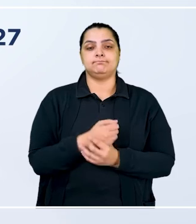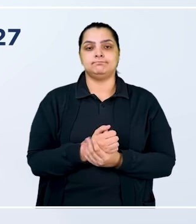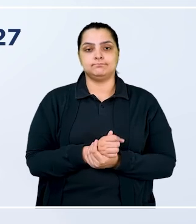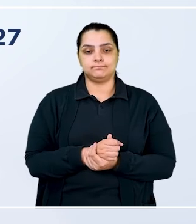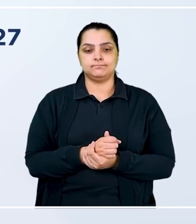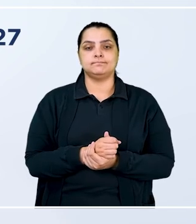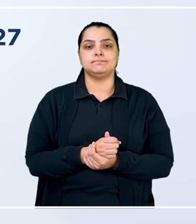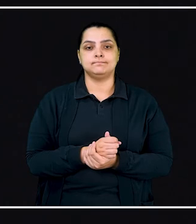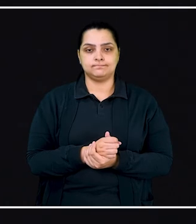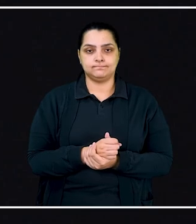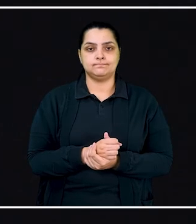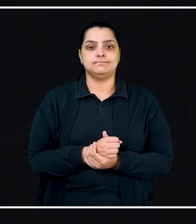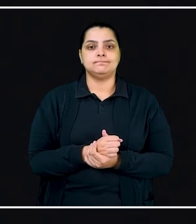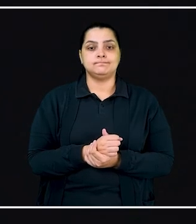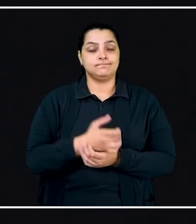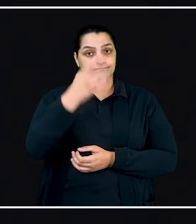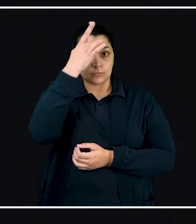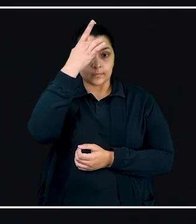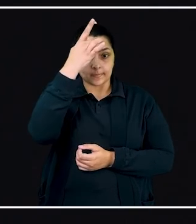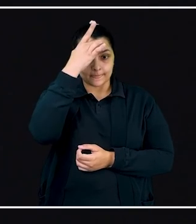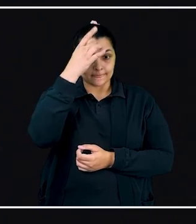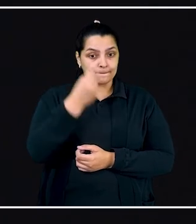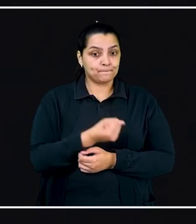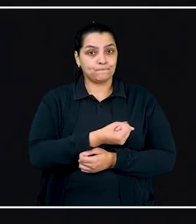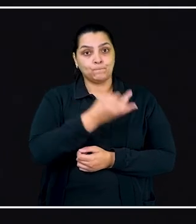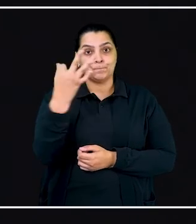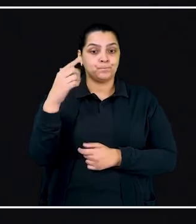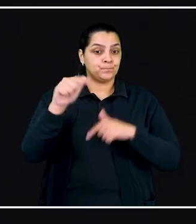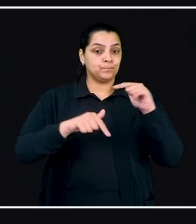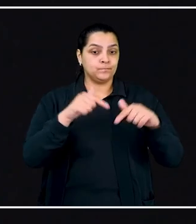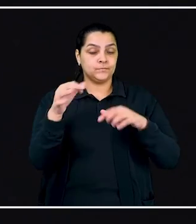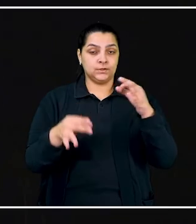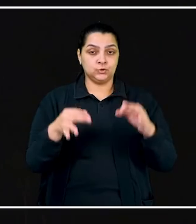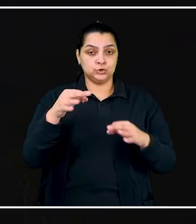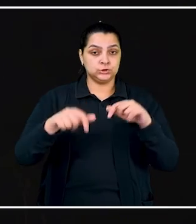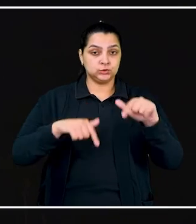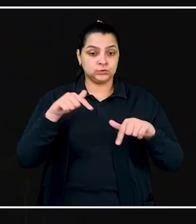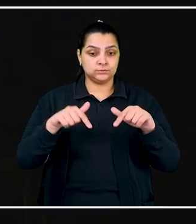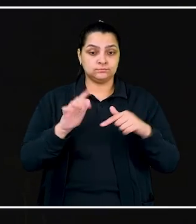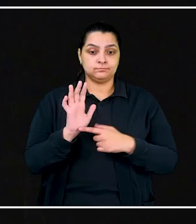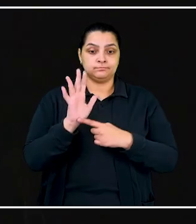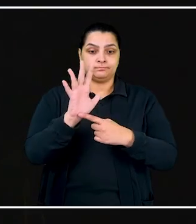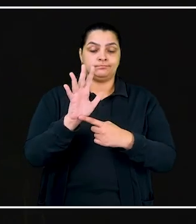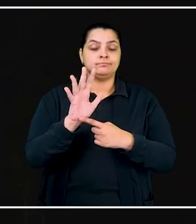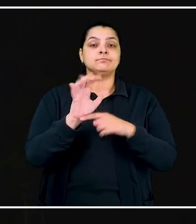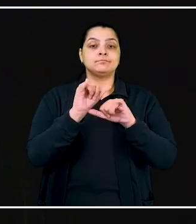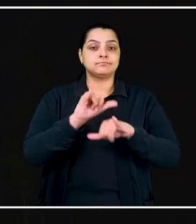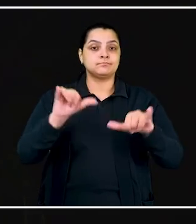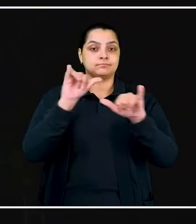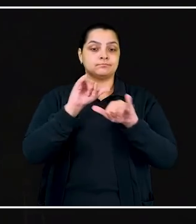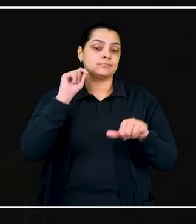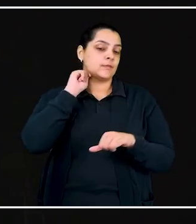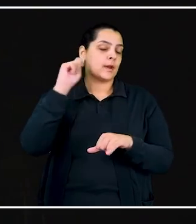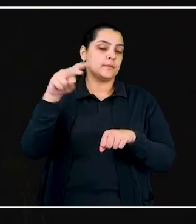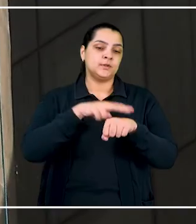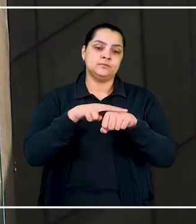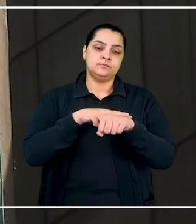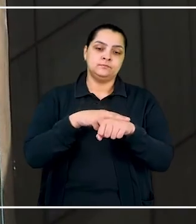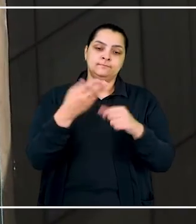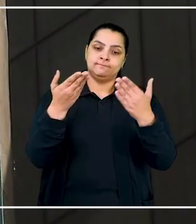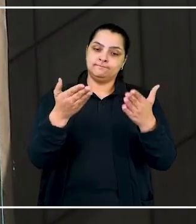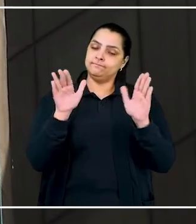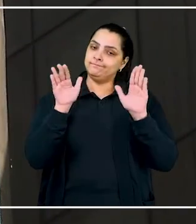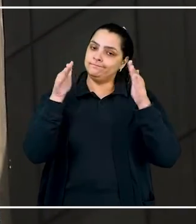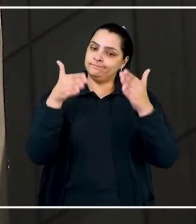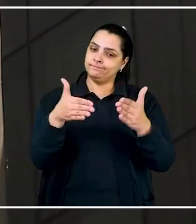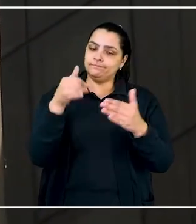acidentes em serviço. Para conscientizar sobre os números alarmantes, a Justiça do Trabalho apoia a campanha Abril Verde. As